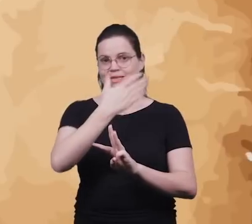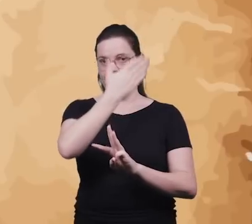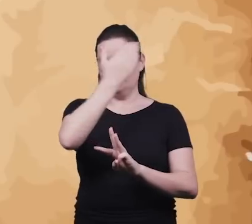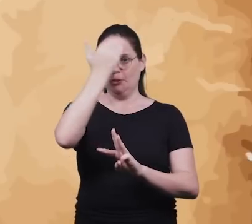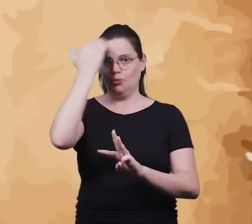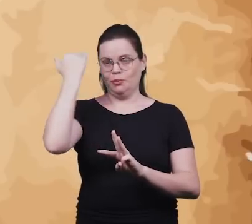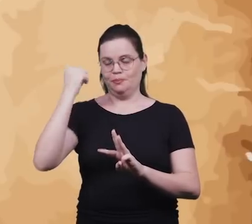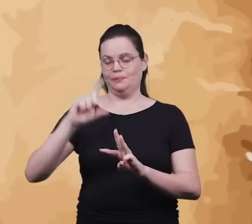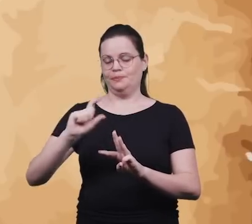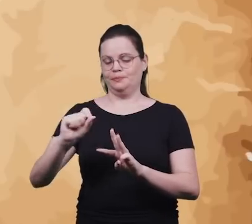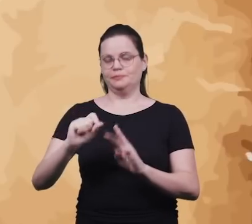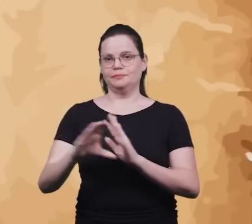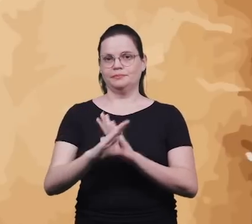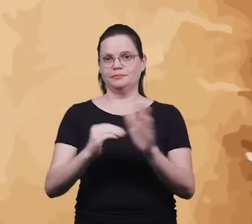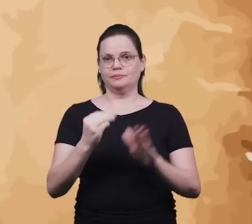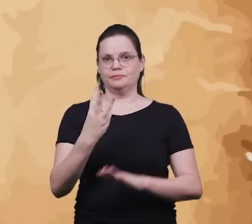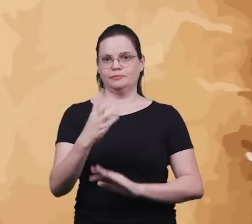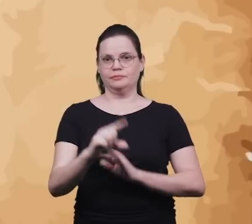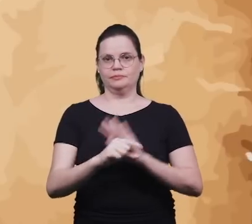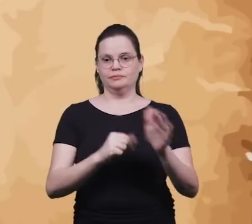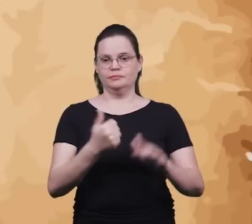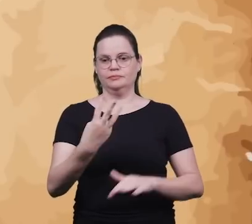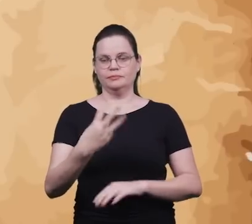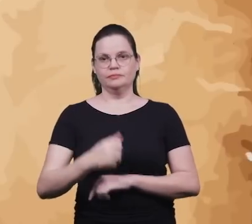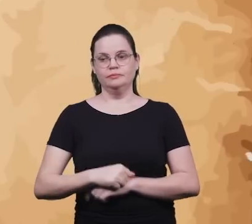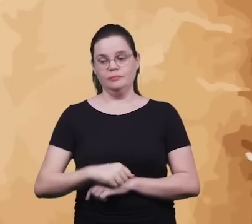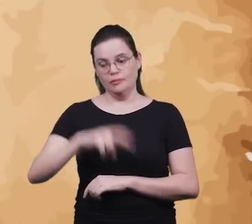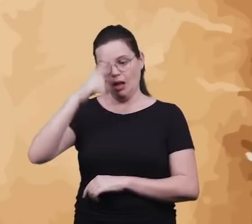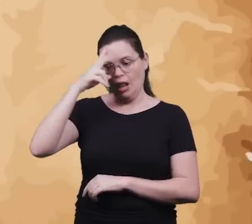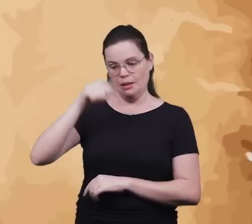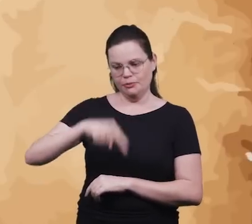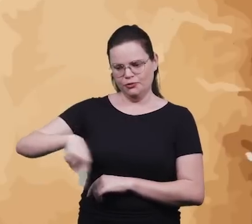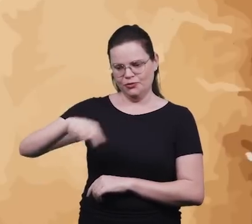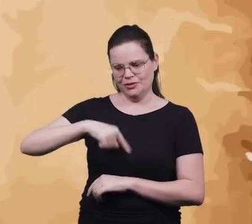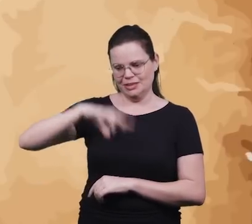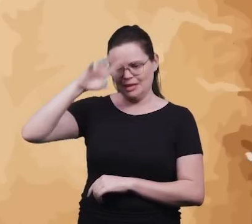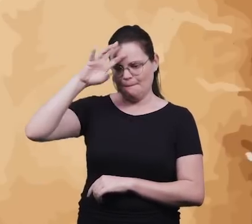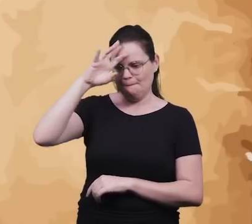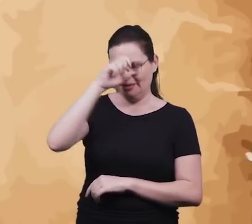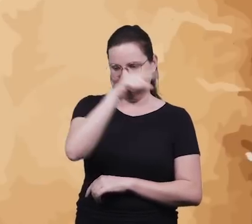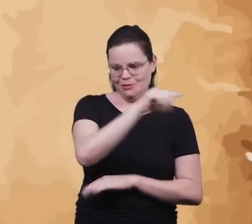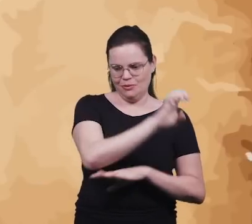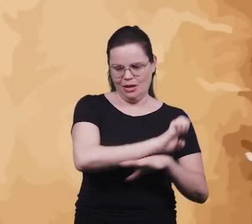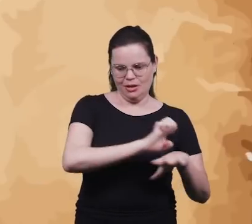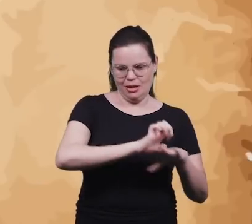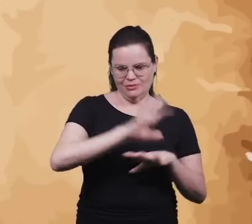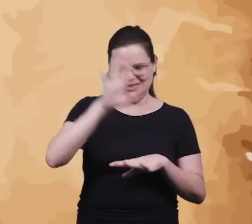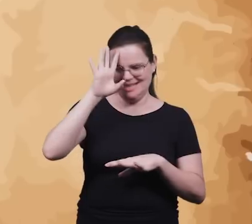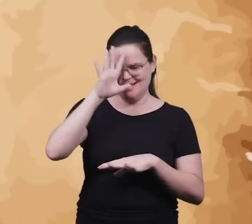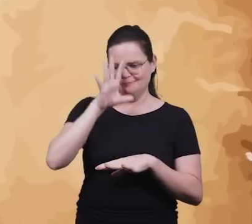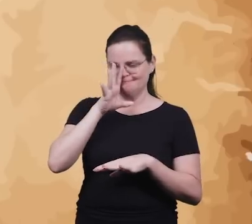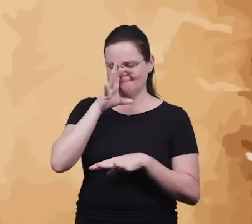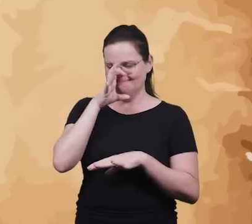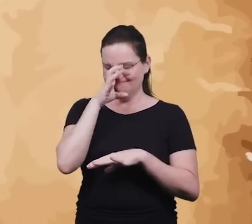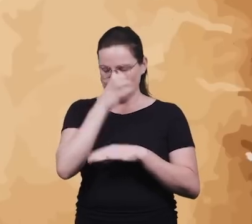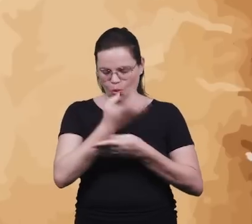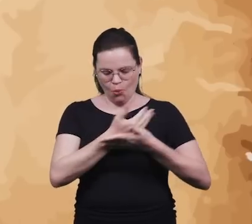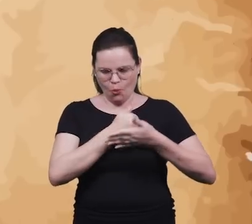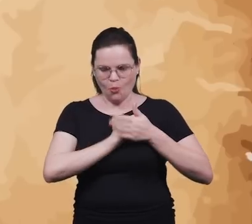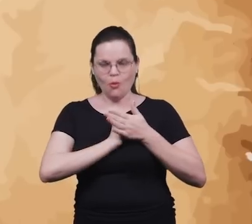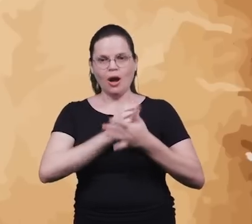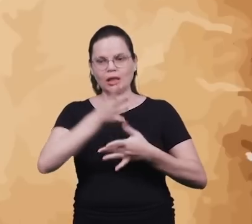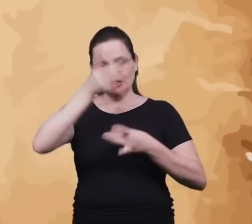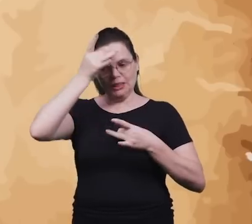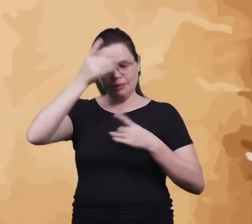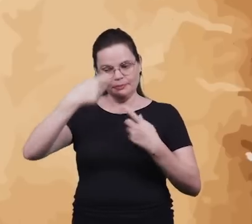capítulo 3, verso 3, o Senhor diz assim: lembra-te do que tens recebido e ouvido e guarda-o. Essa igreja ali, o